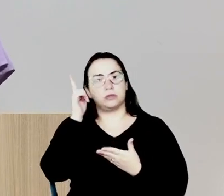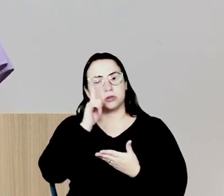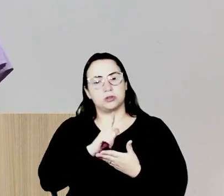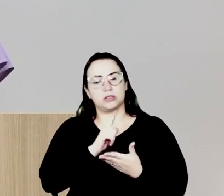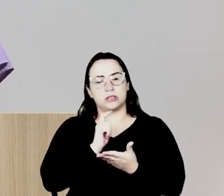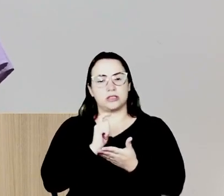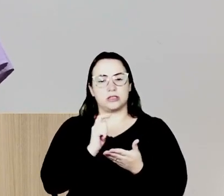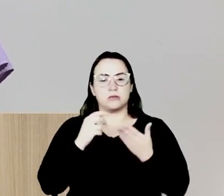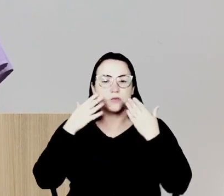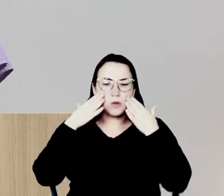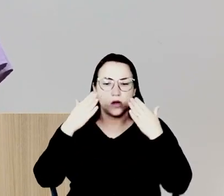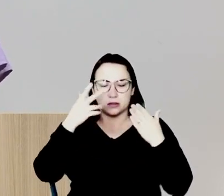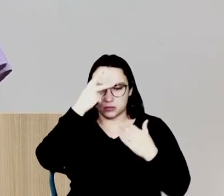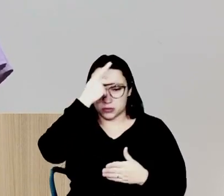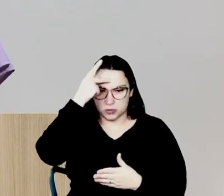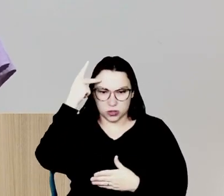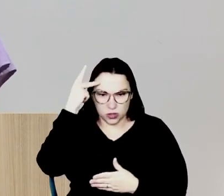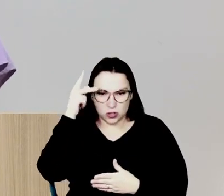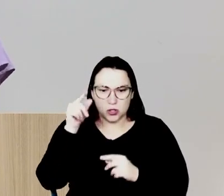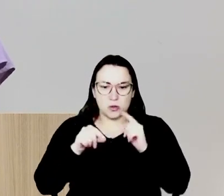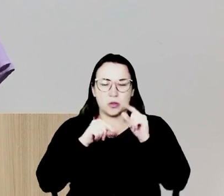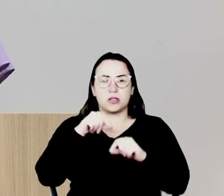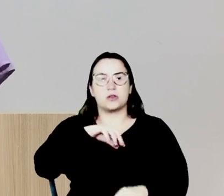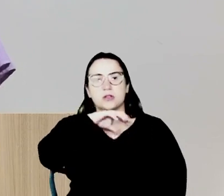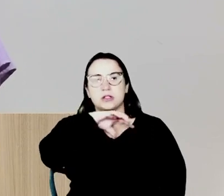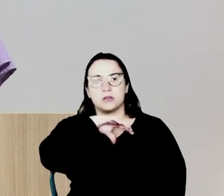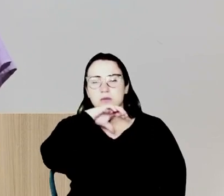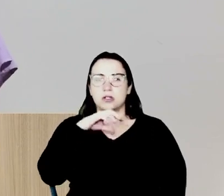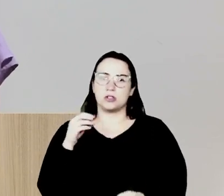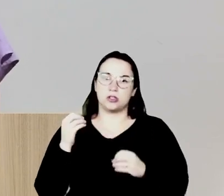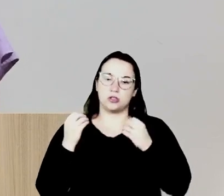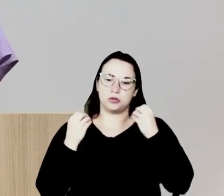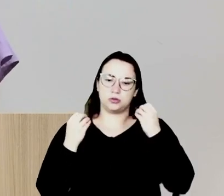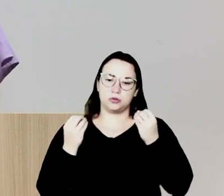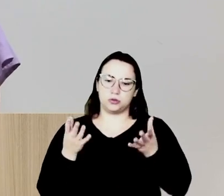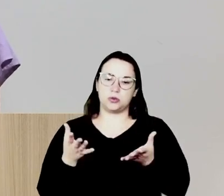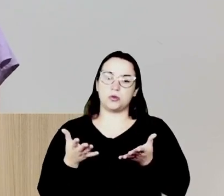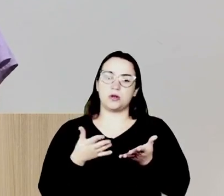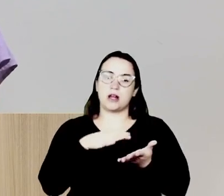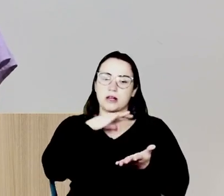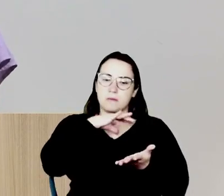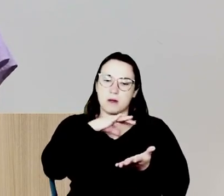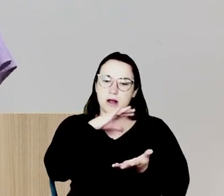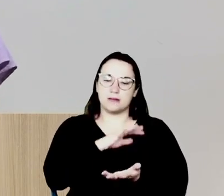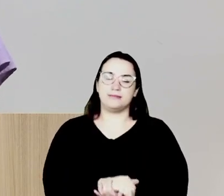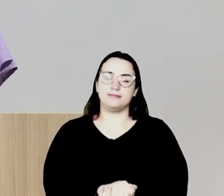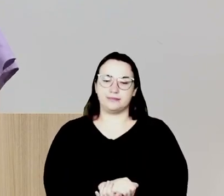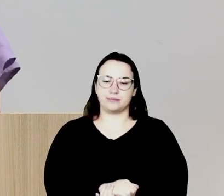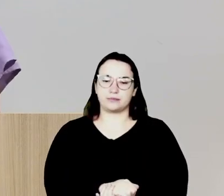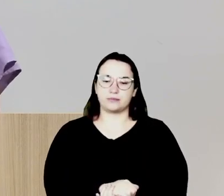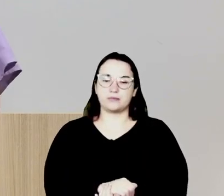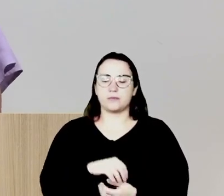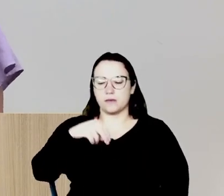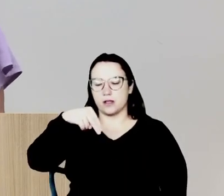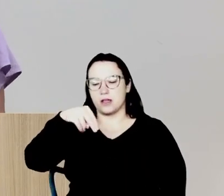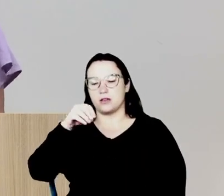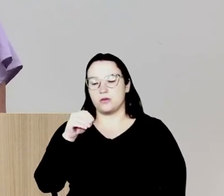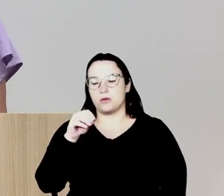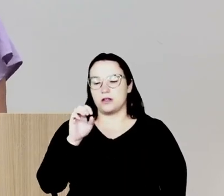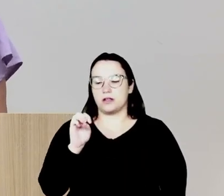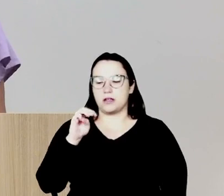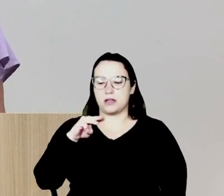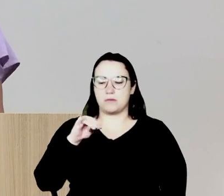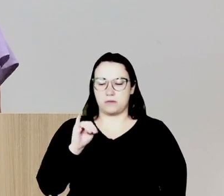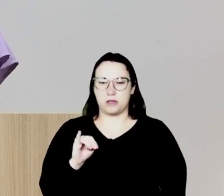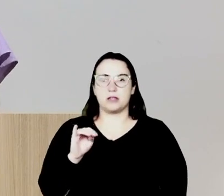mostre para as pessoas o que, que é o Vida Animais, que a gente doe alguns animais lá. E também a Noeli, a professora Noeli,